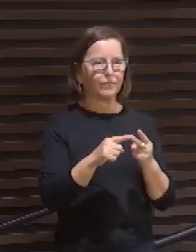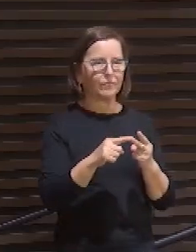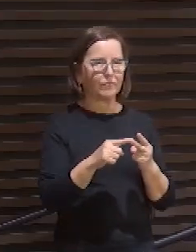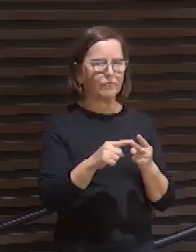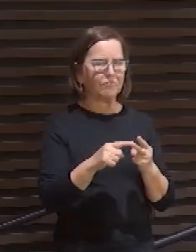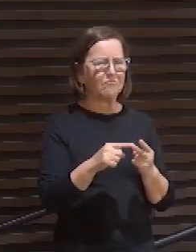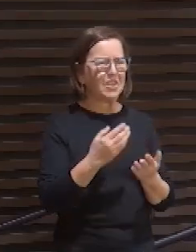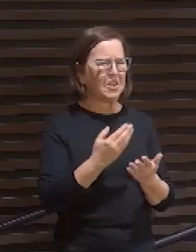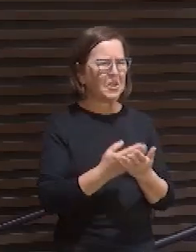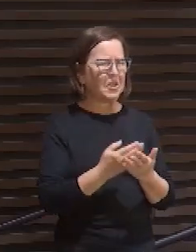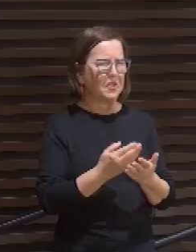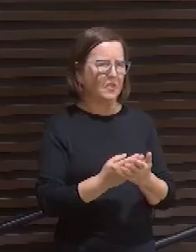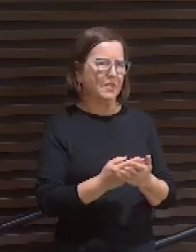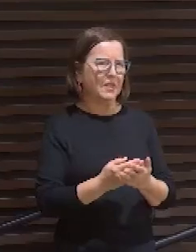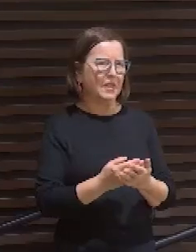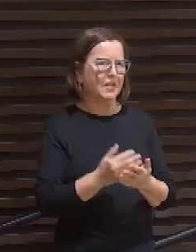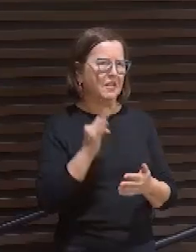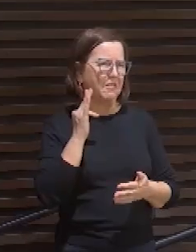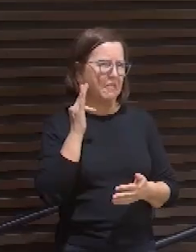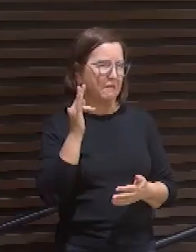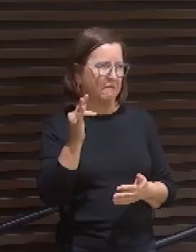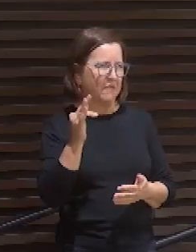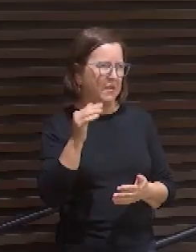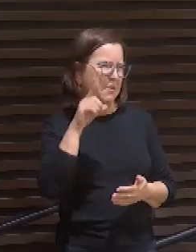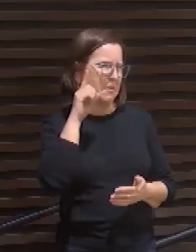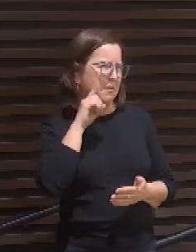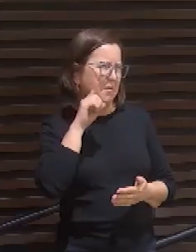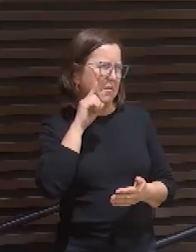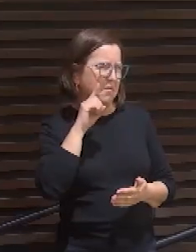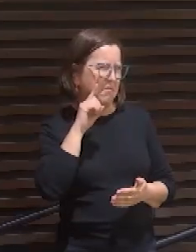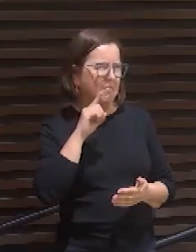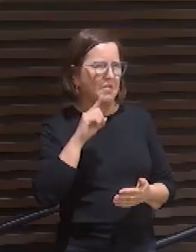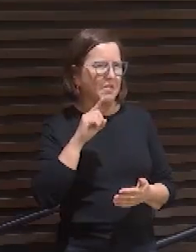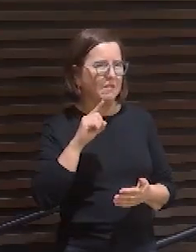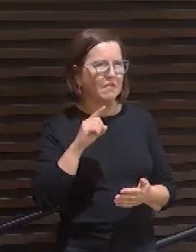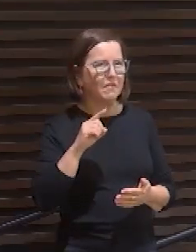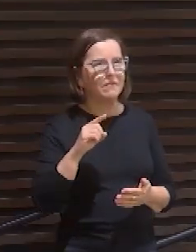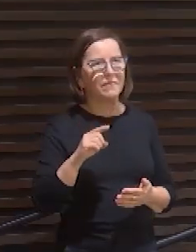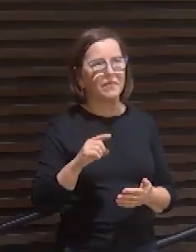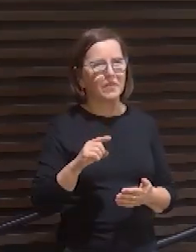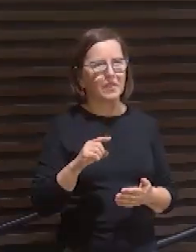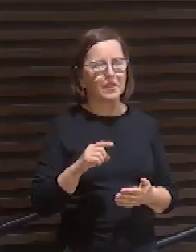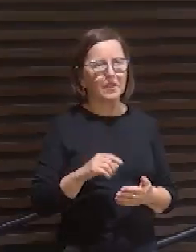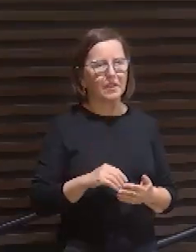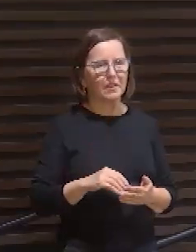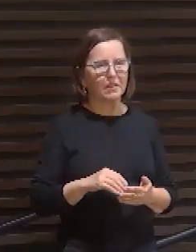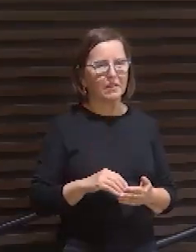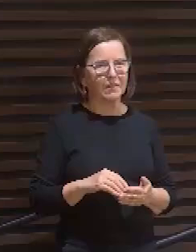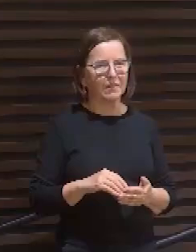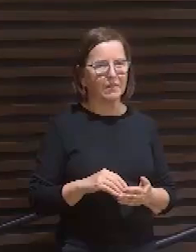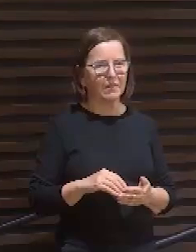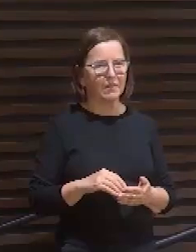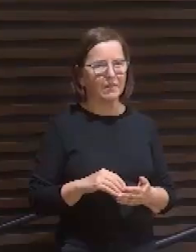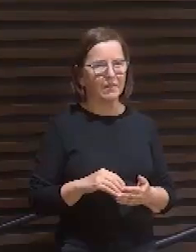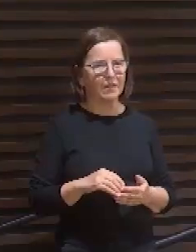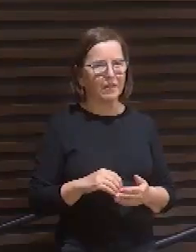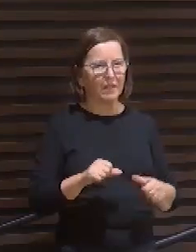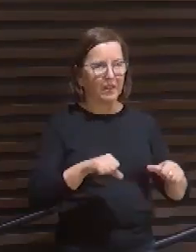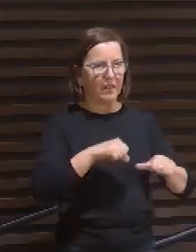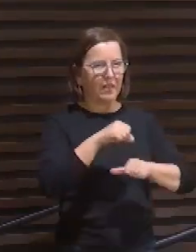em Harvard, top, cabeça, se tornaram uma cabeça